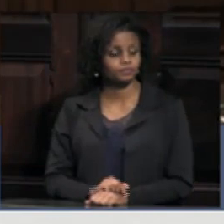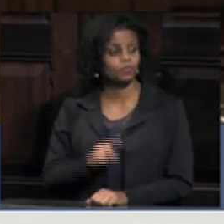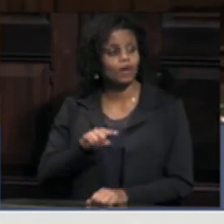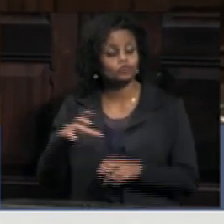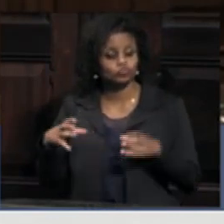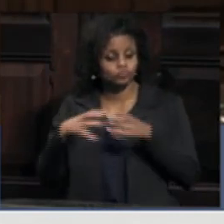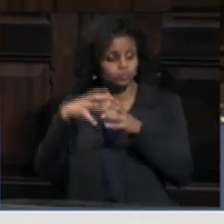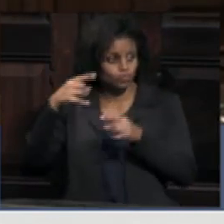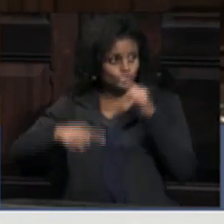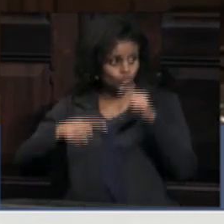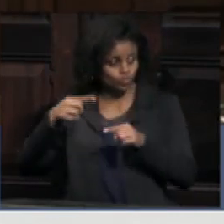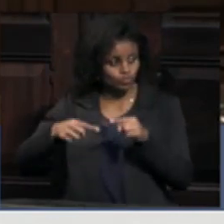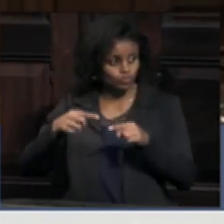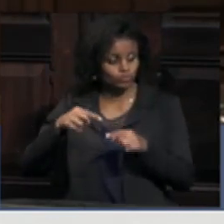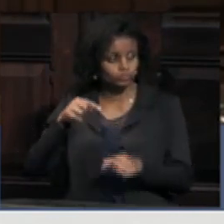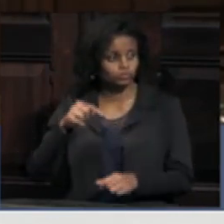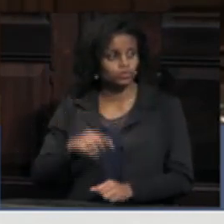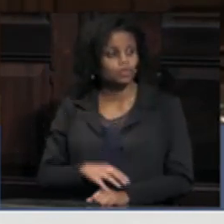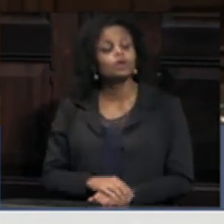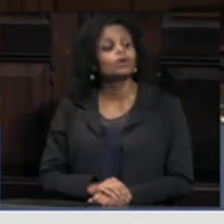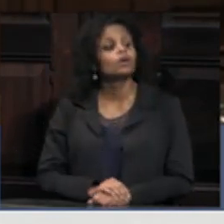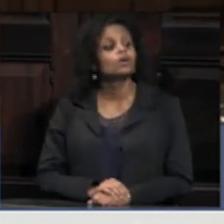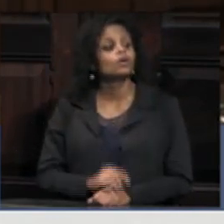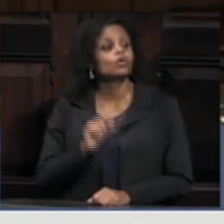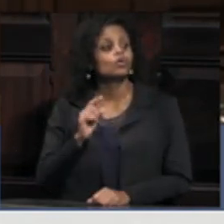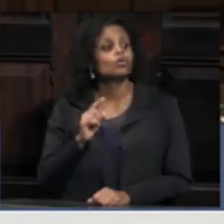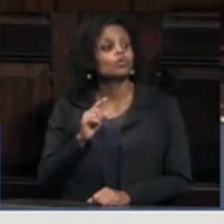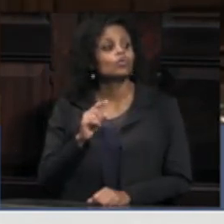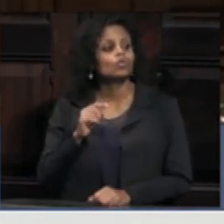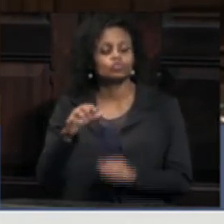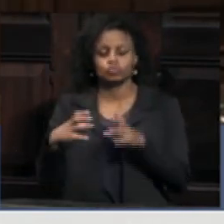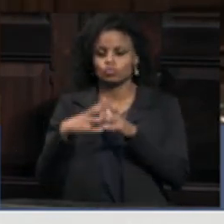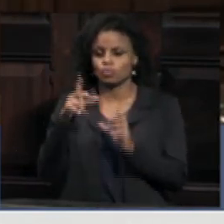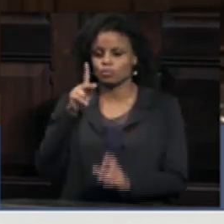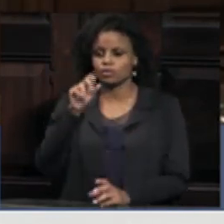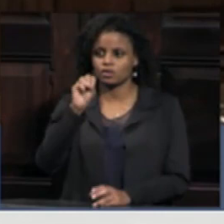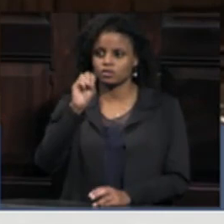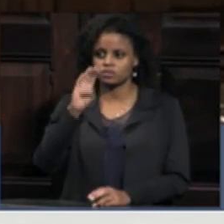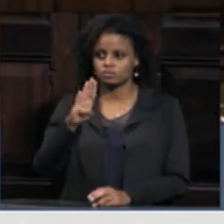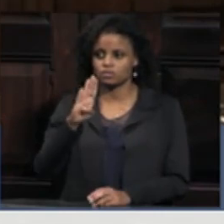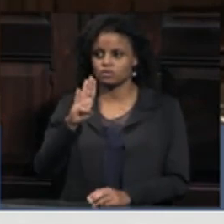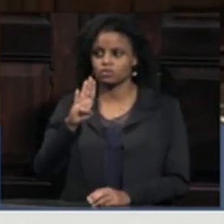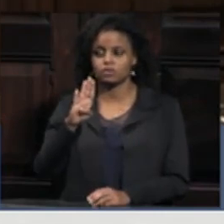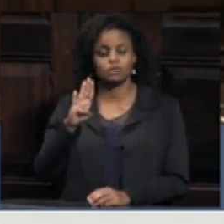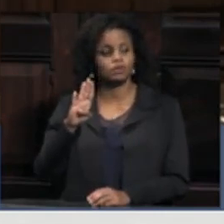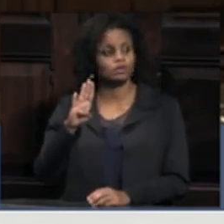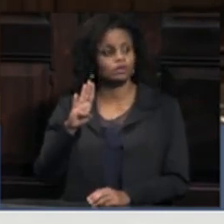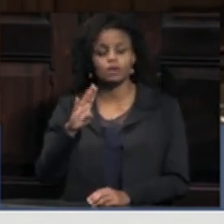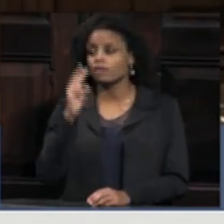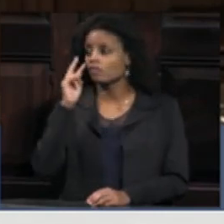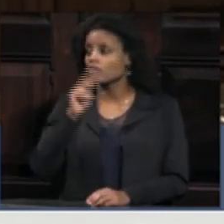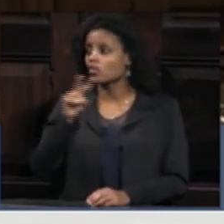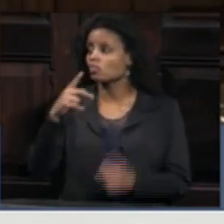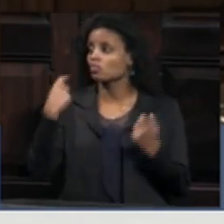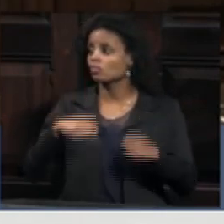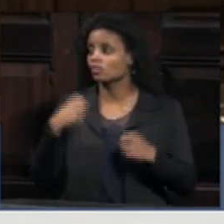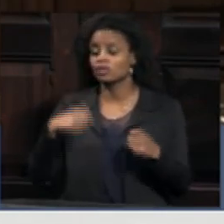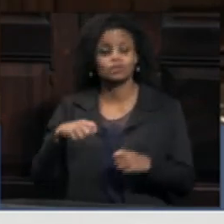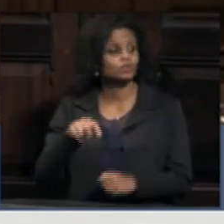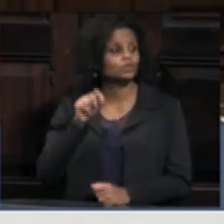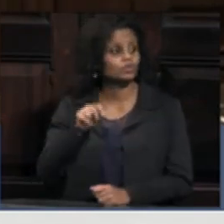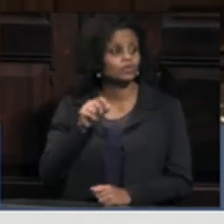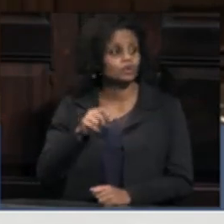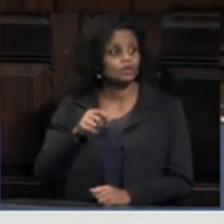coligação, um dos pontos que o PSB e eu particularmente coloquei, a necessidade de termos